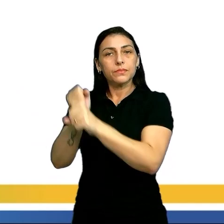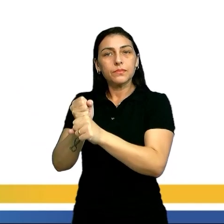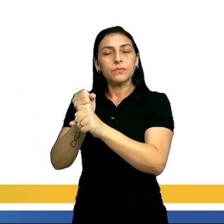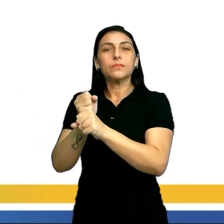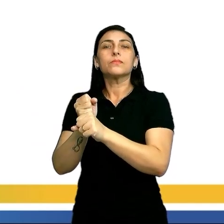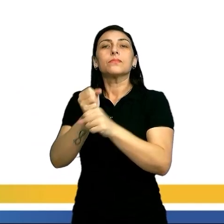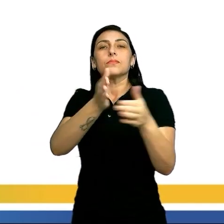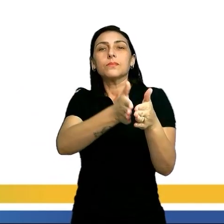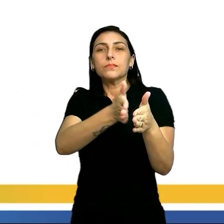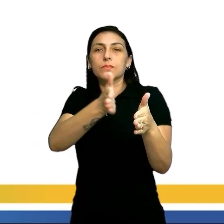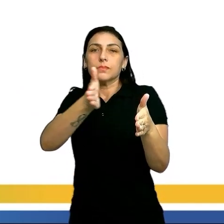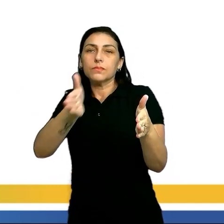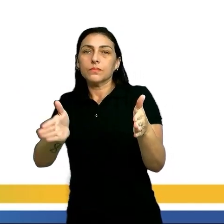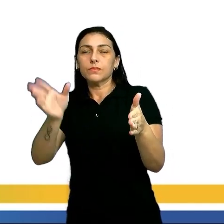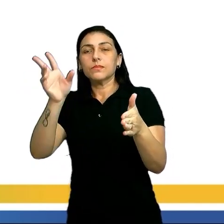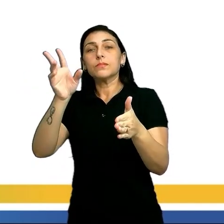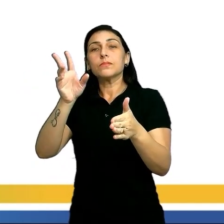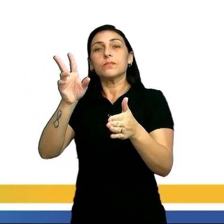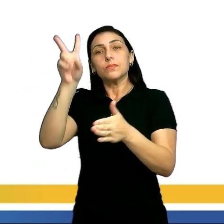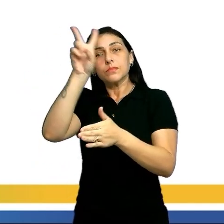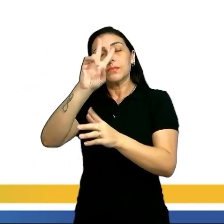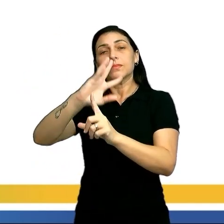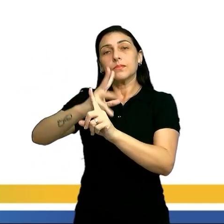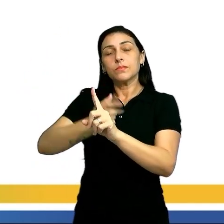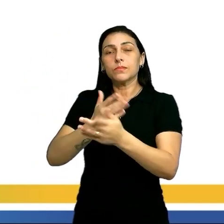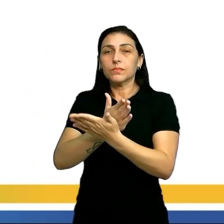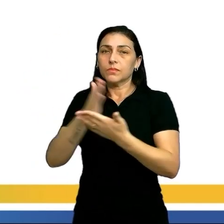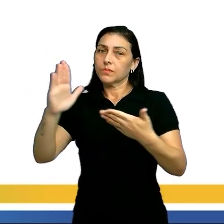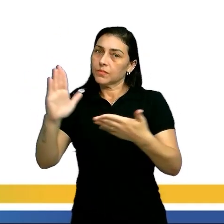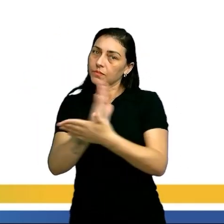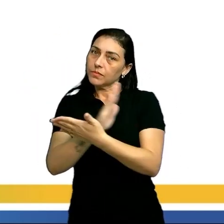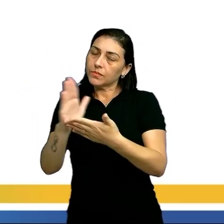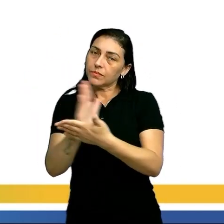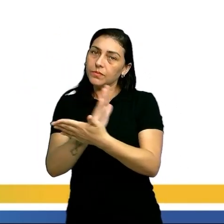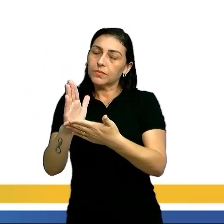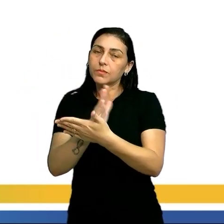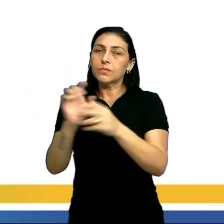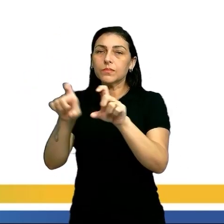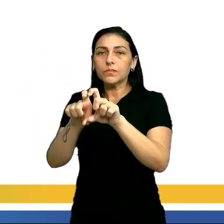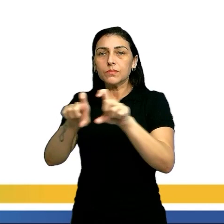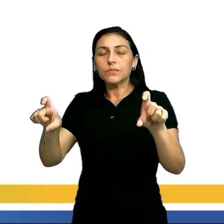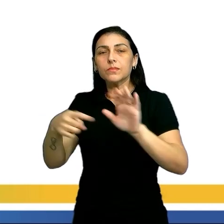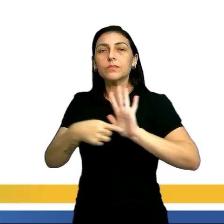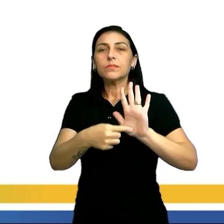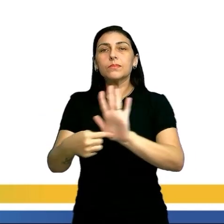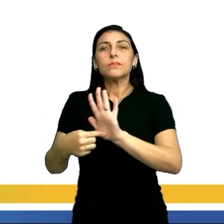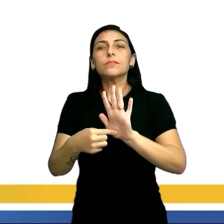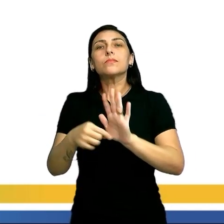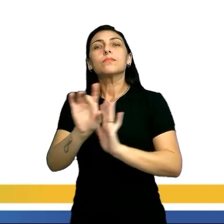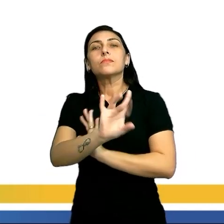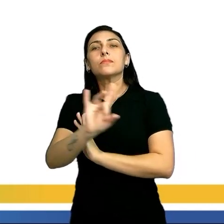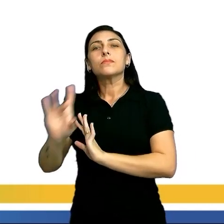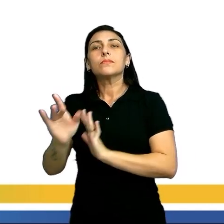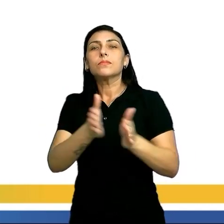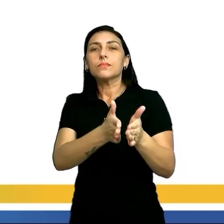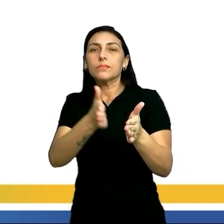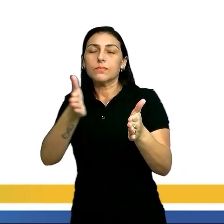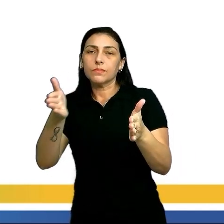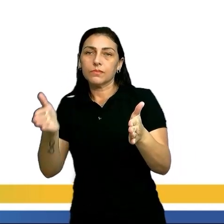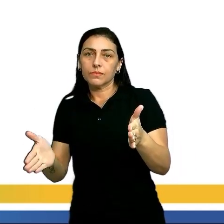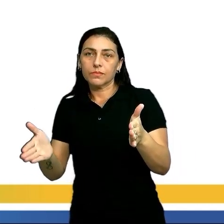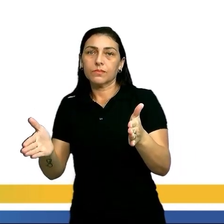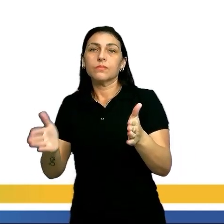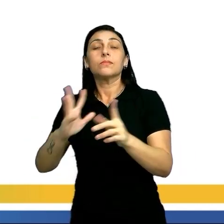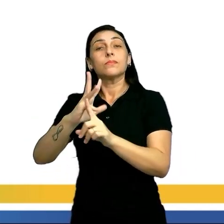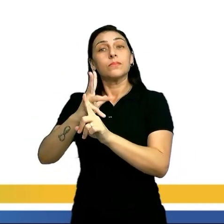nossos períodos da história da arte, começamos aí alguns aspectos, vou destacar alguns aspectos de cada um desses períodos.